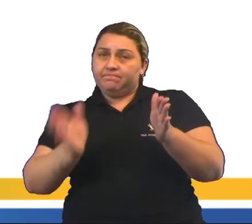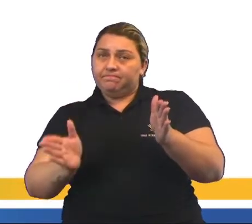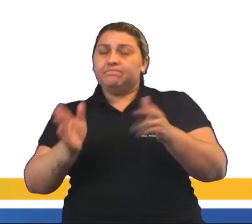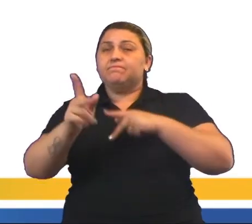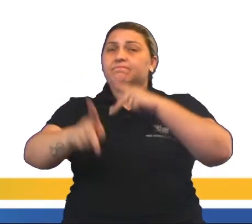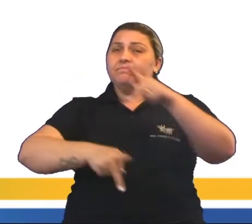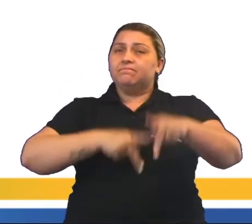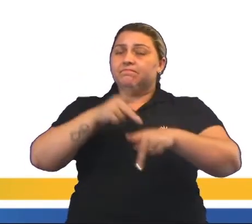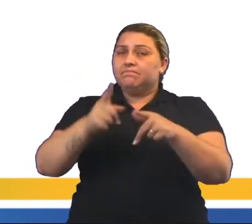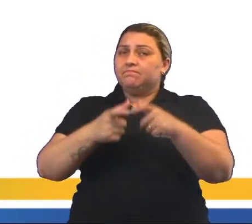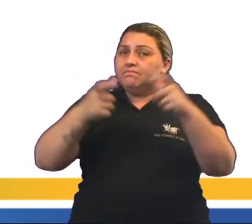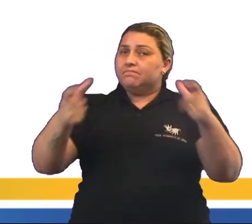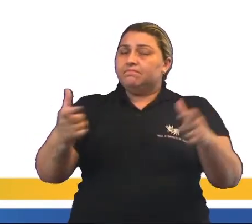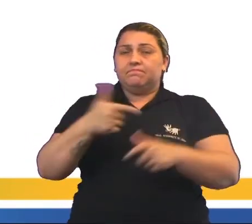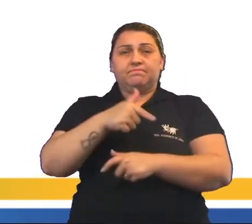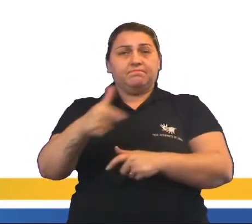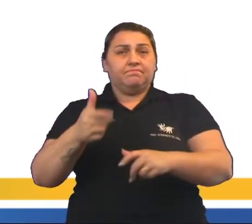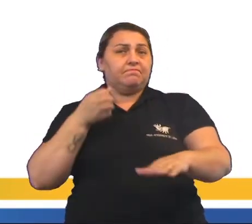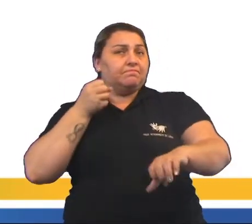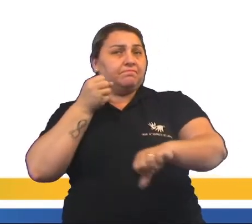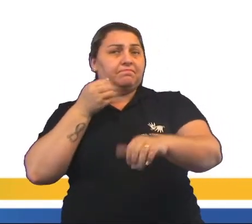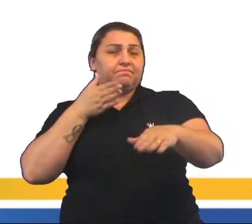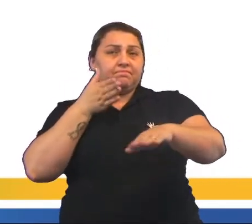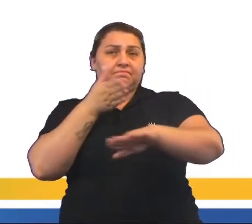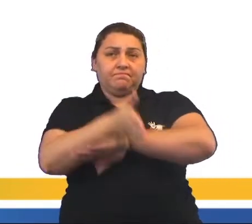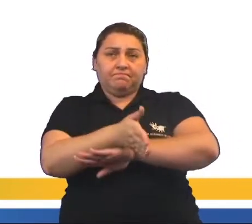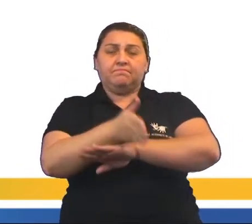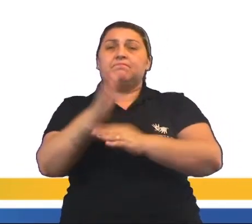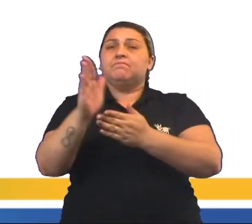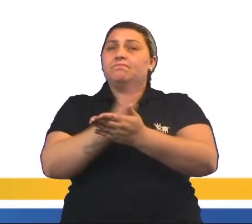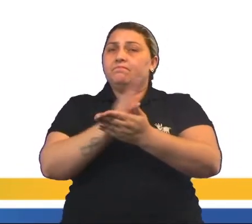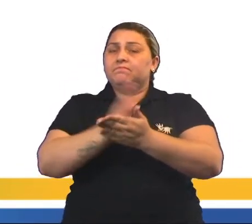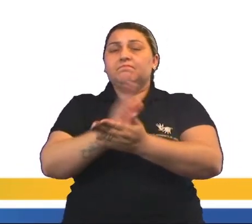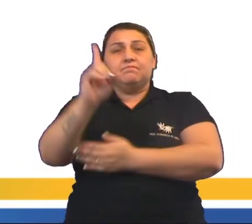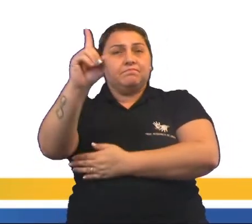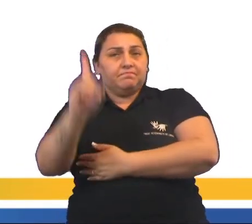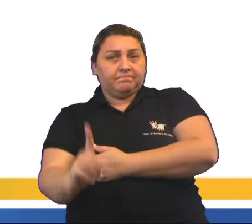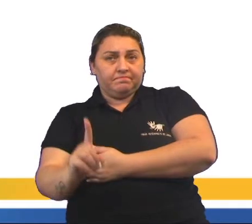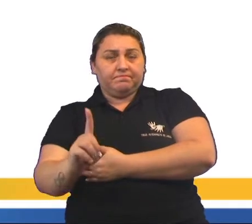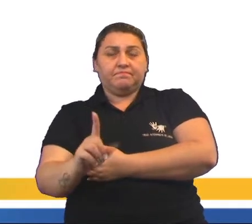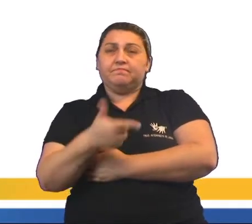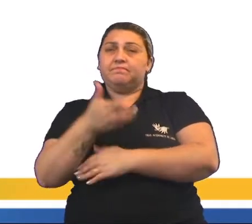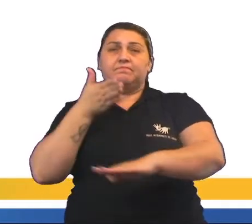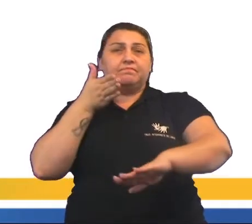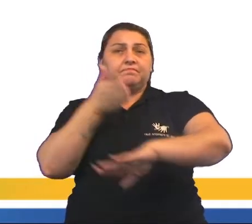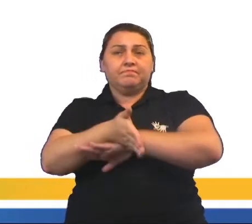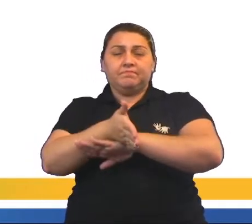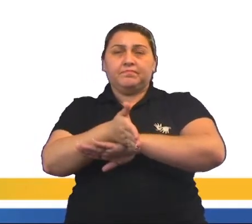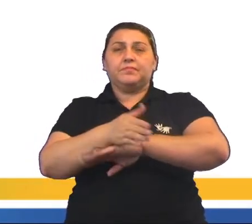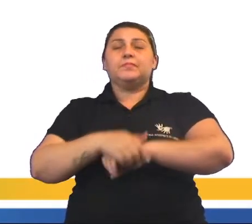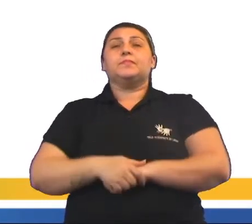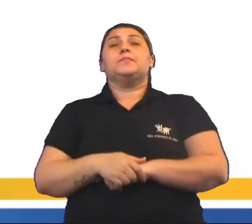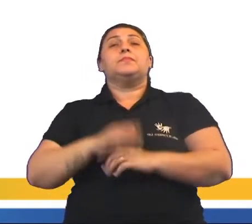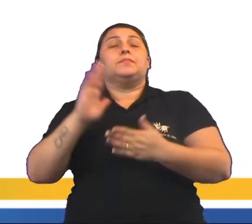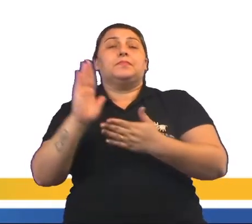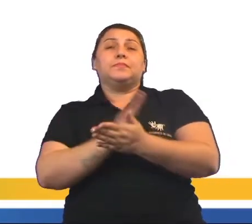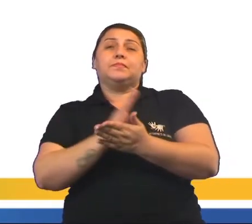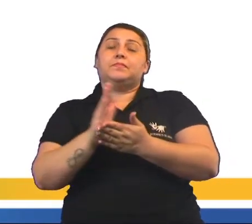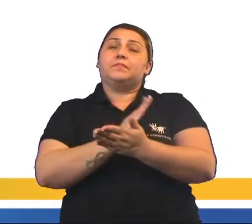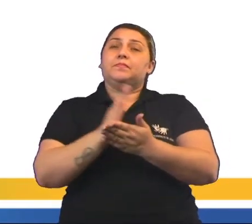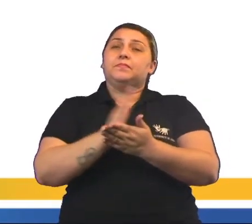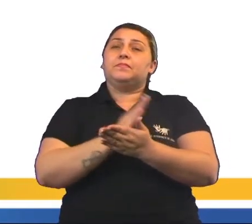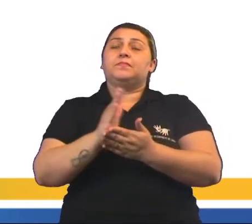da população não tenha acesso a determinados direitos, não tenha acesso a